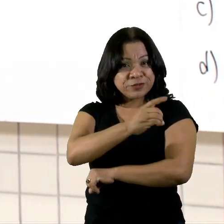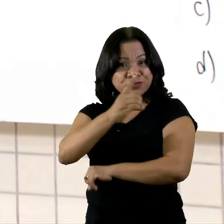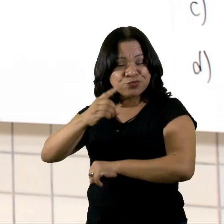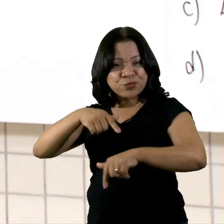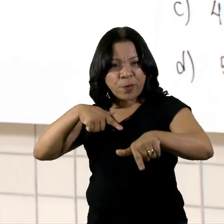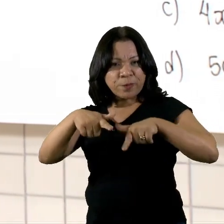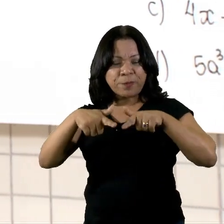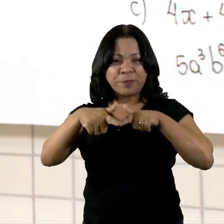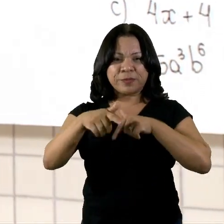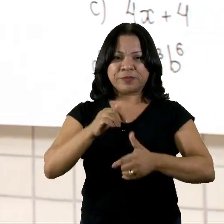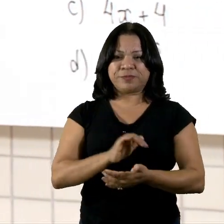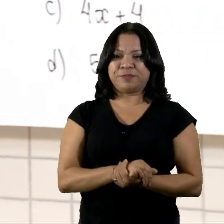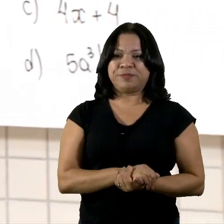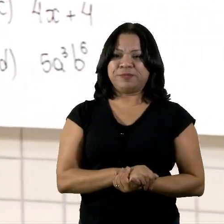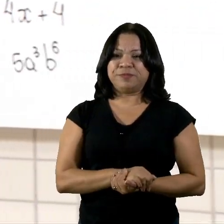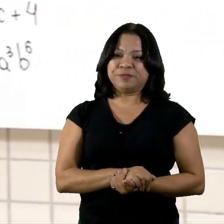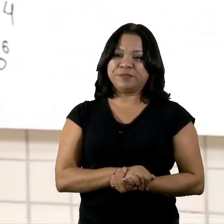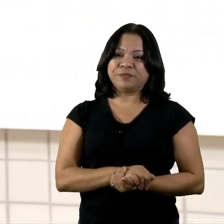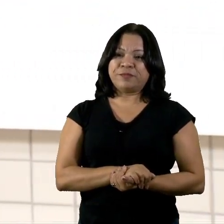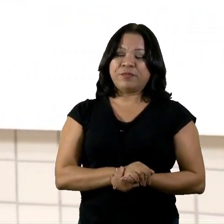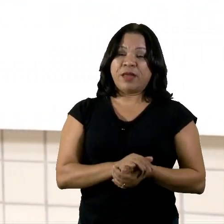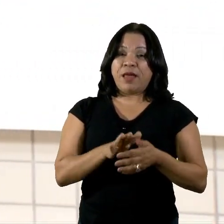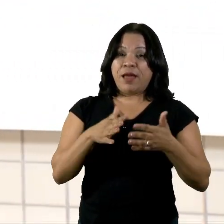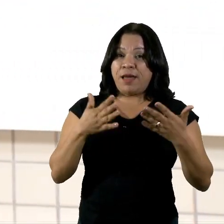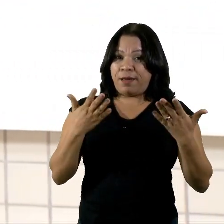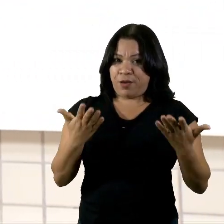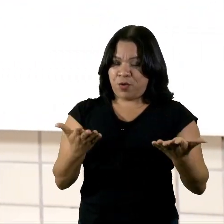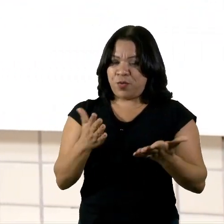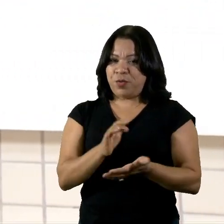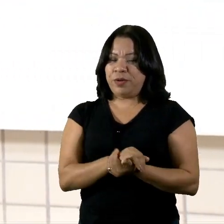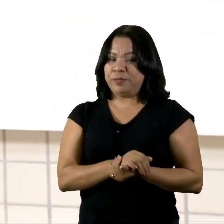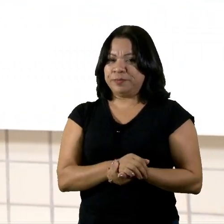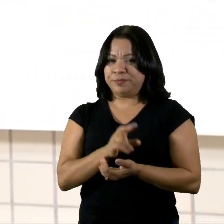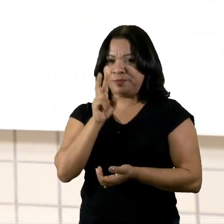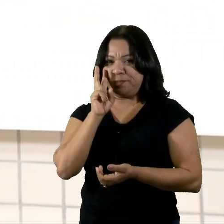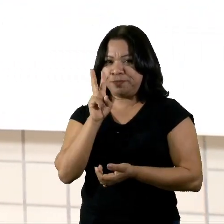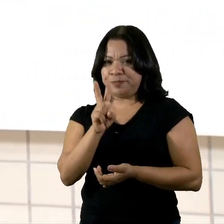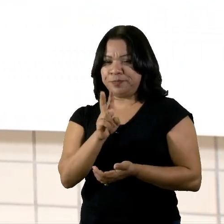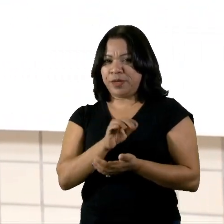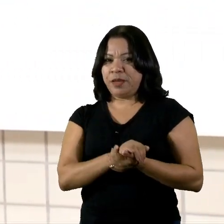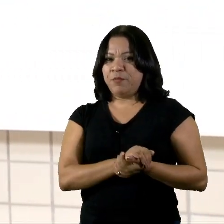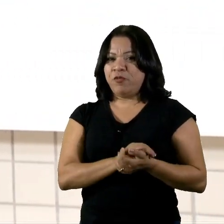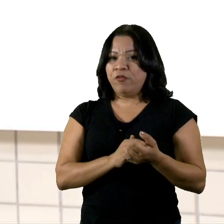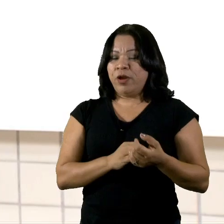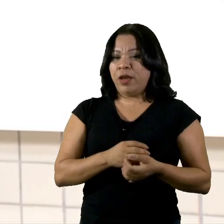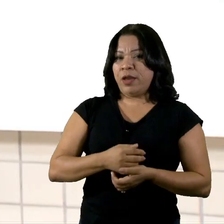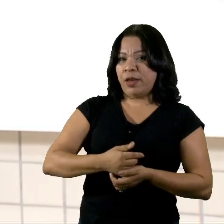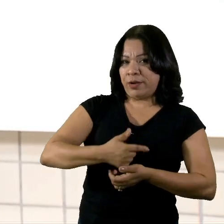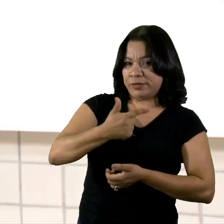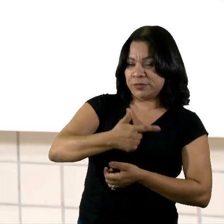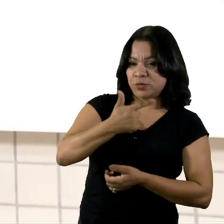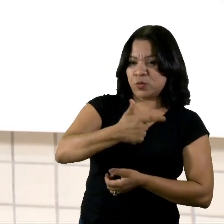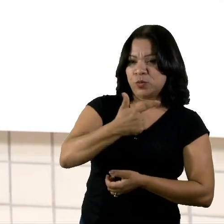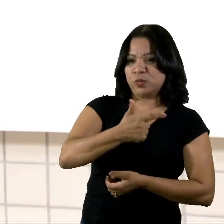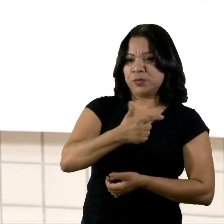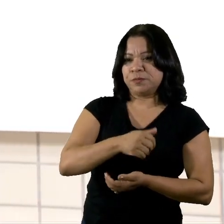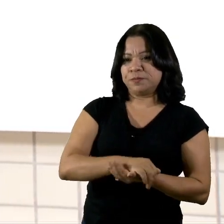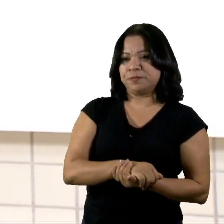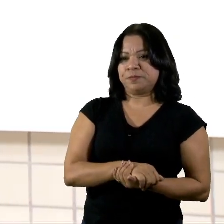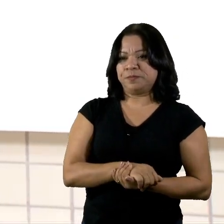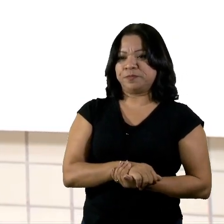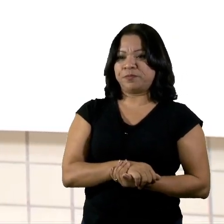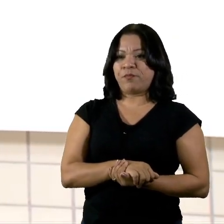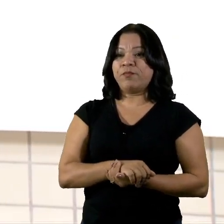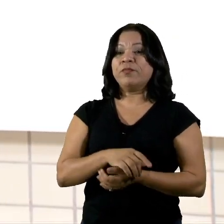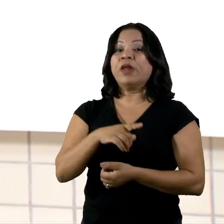vamos para a questão de número 2. Na questão de número 2, o que nós temos que fazer? Nós temos